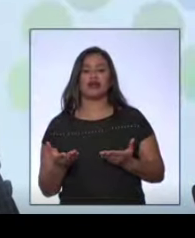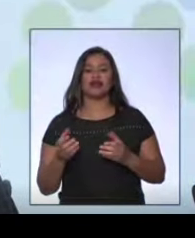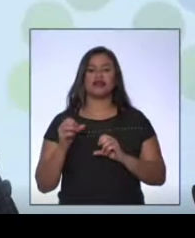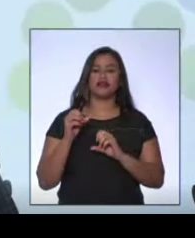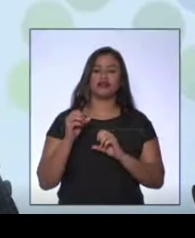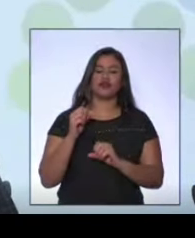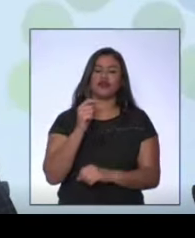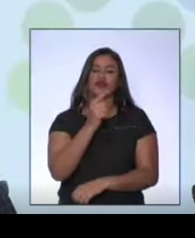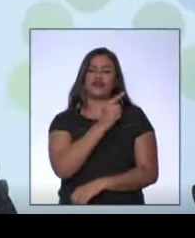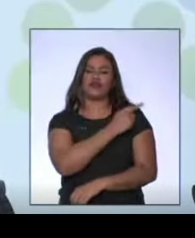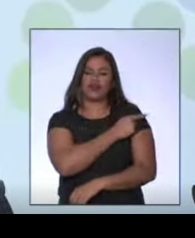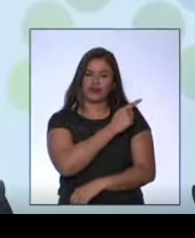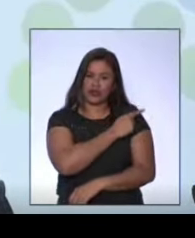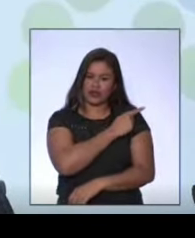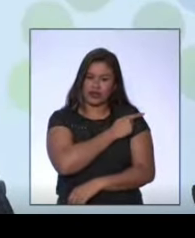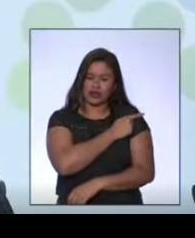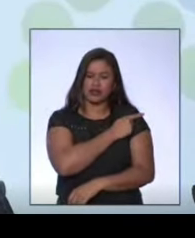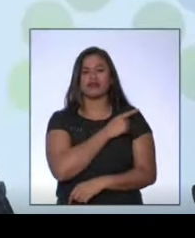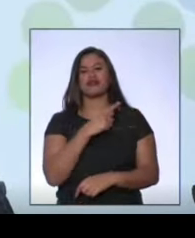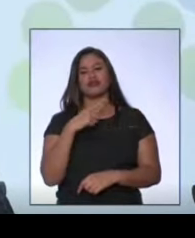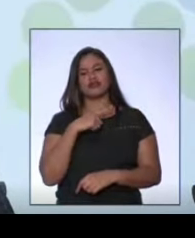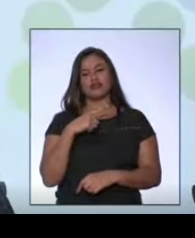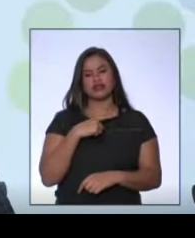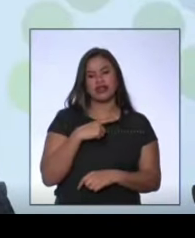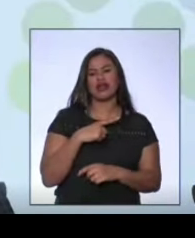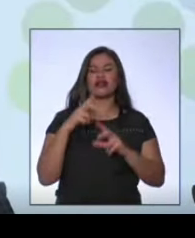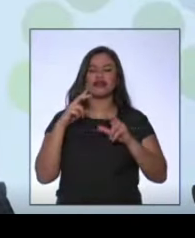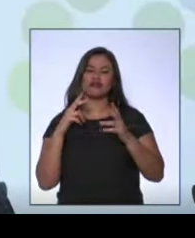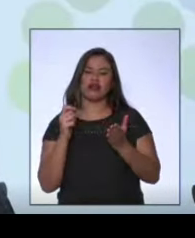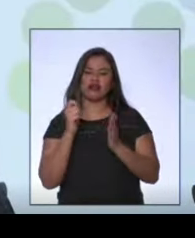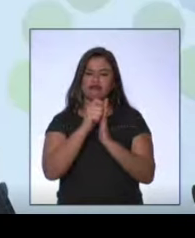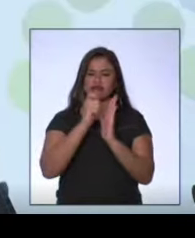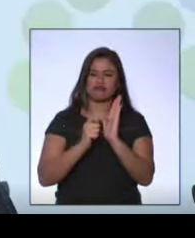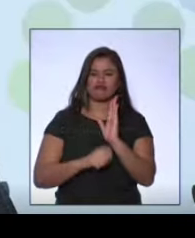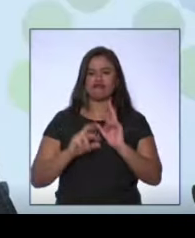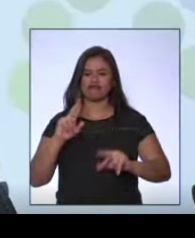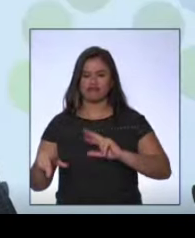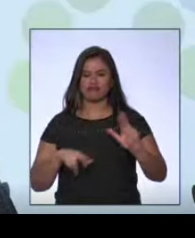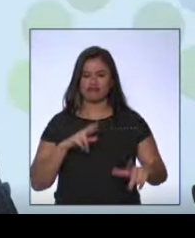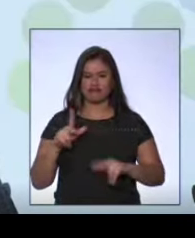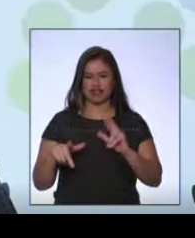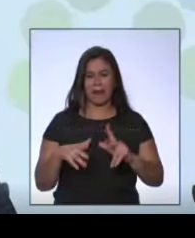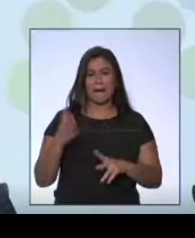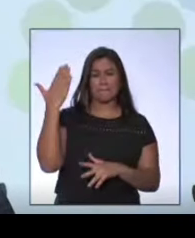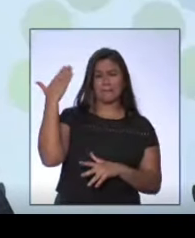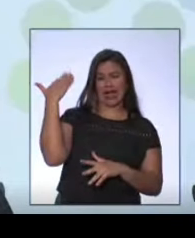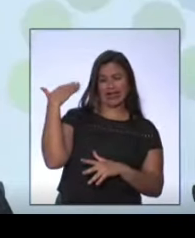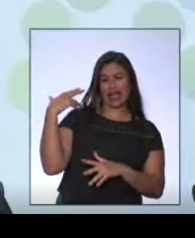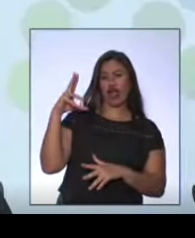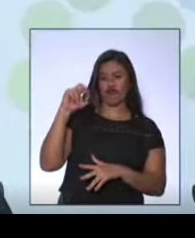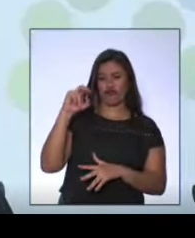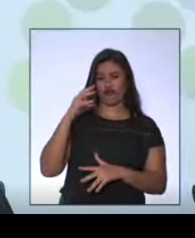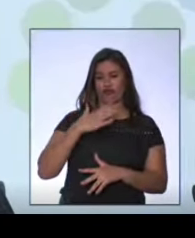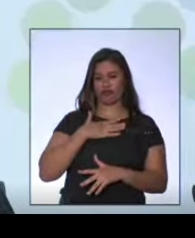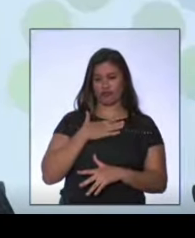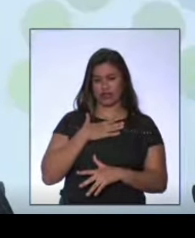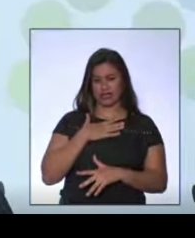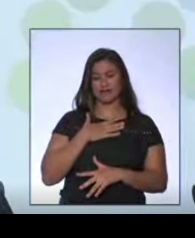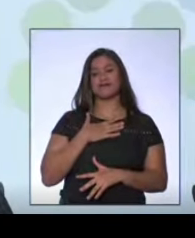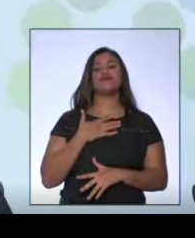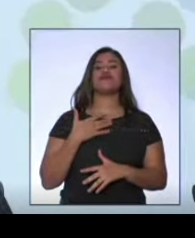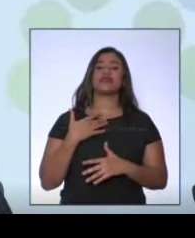no primeiro ano, a gente entra em contato com diversos tipos de textos de maneira diferente. A minha avó, lá no passado, quando ela estudava,